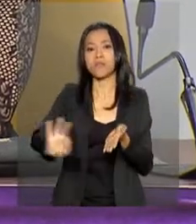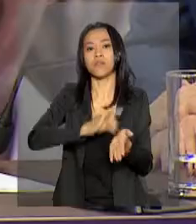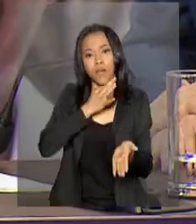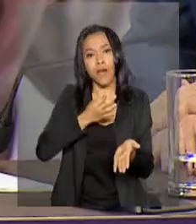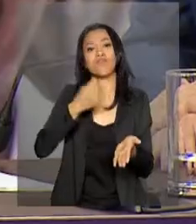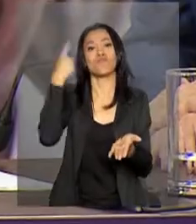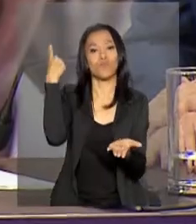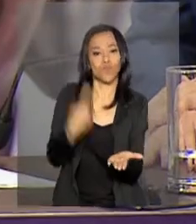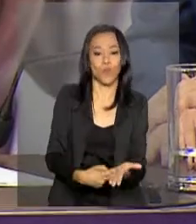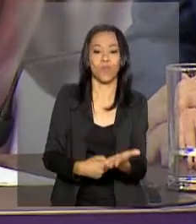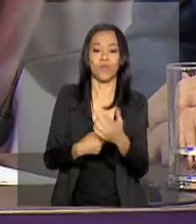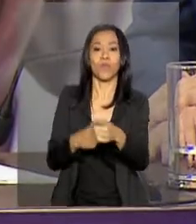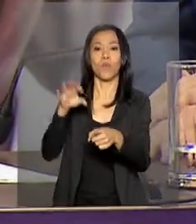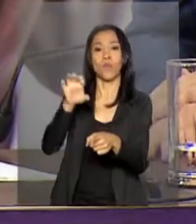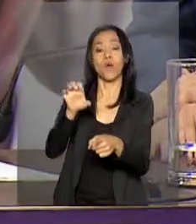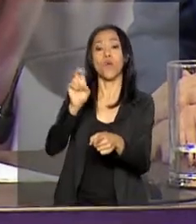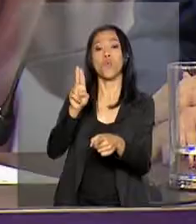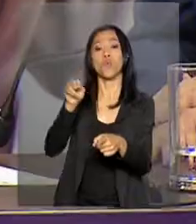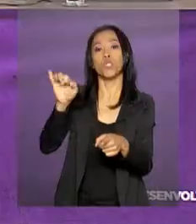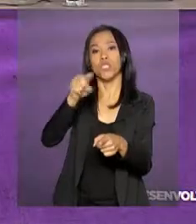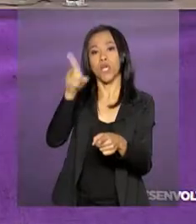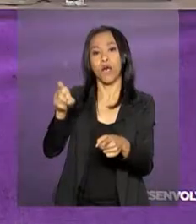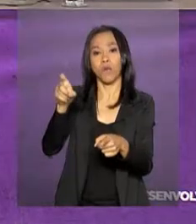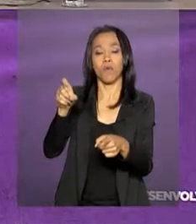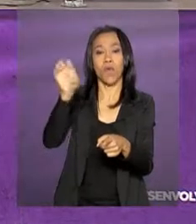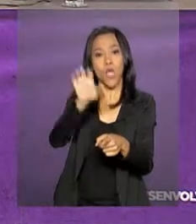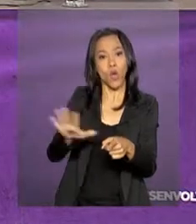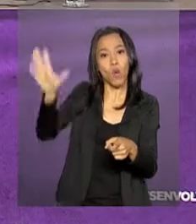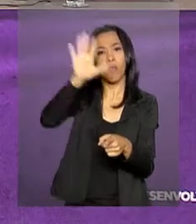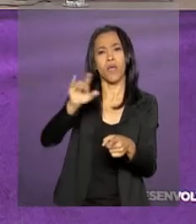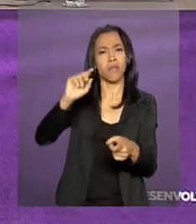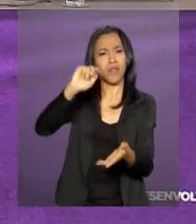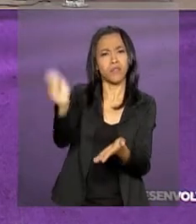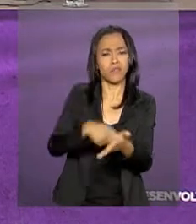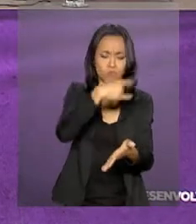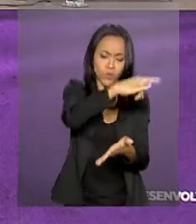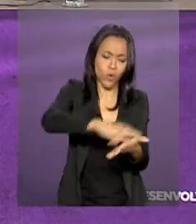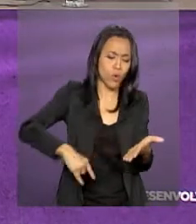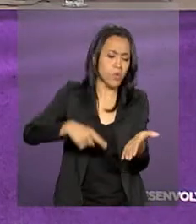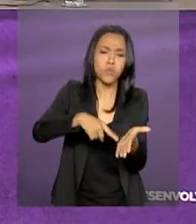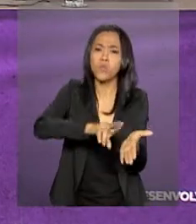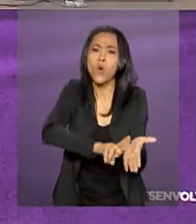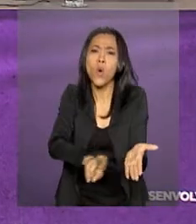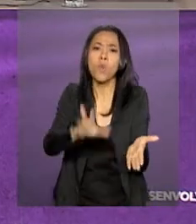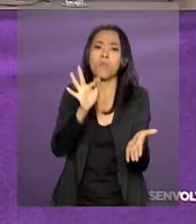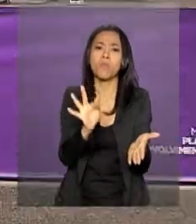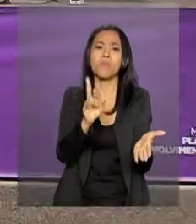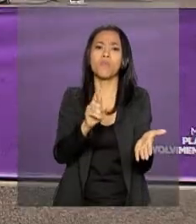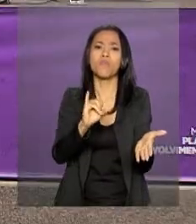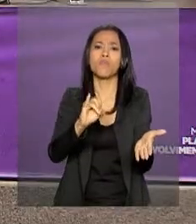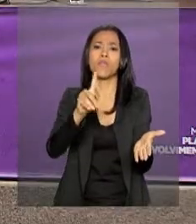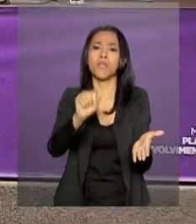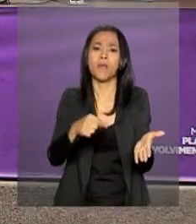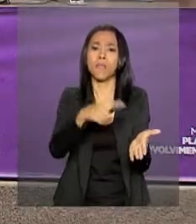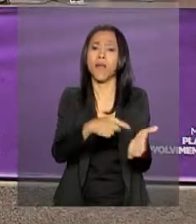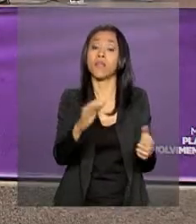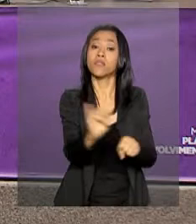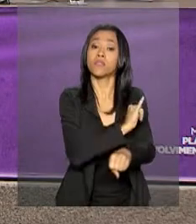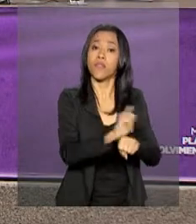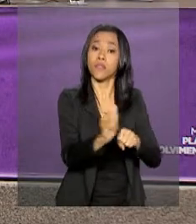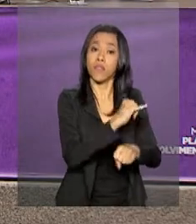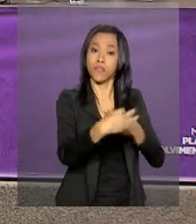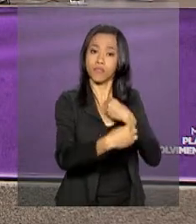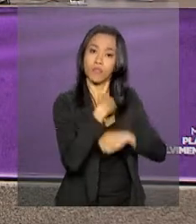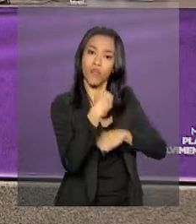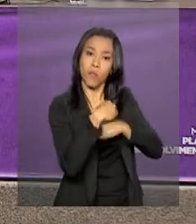Europeia para a criação do formulário FRIDA, um documento que vai avaliar o risco para a prevenção e o enfrentamento de crimes